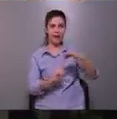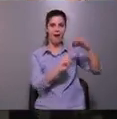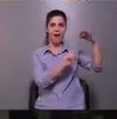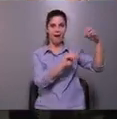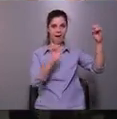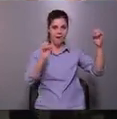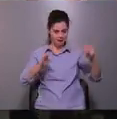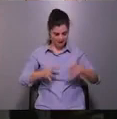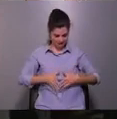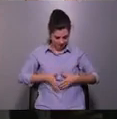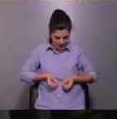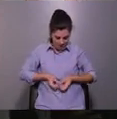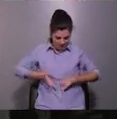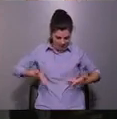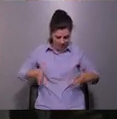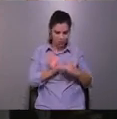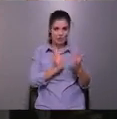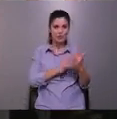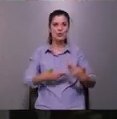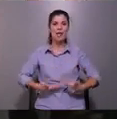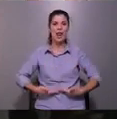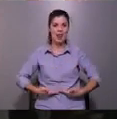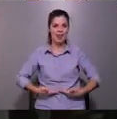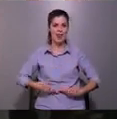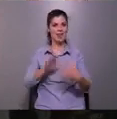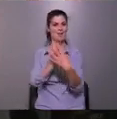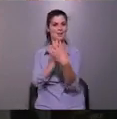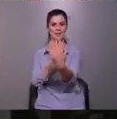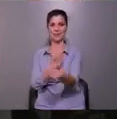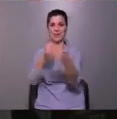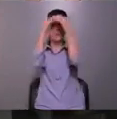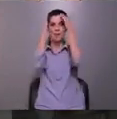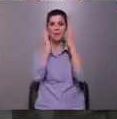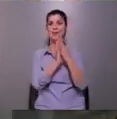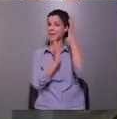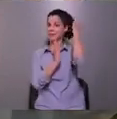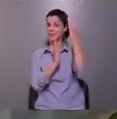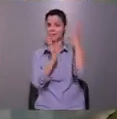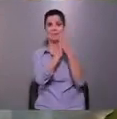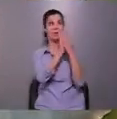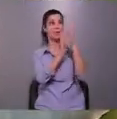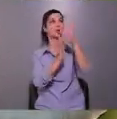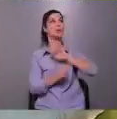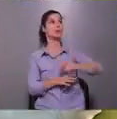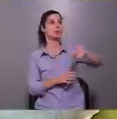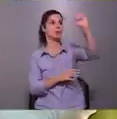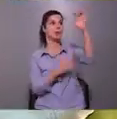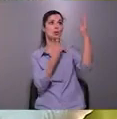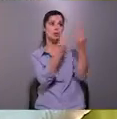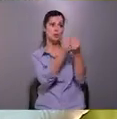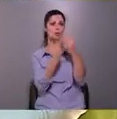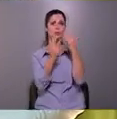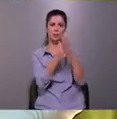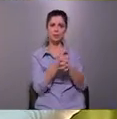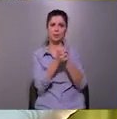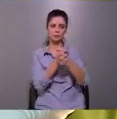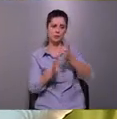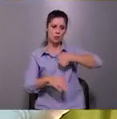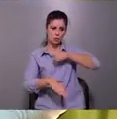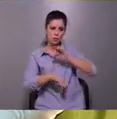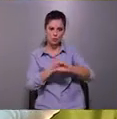women, and blessed is the fruit of thy womb, Jesus. Santa Maria, Mãe de Deus, rogai por nós,